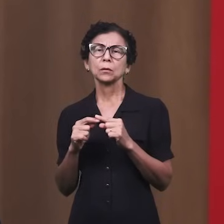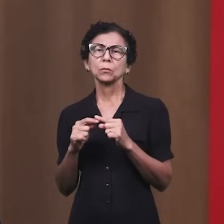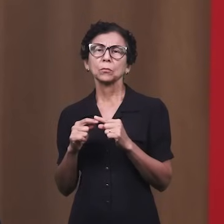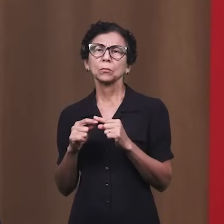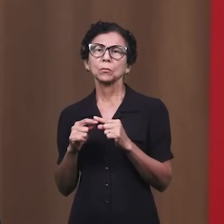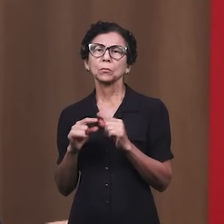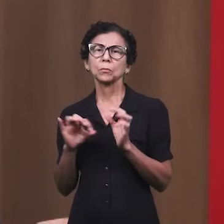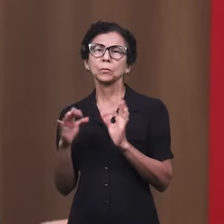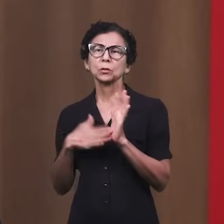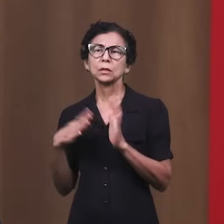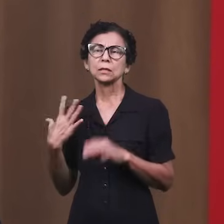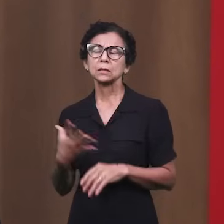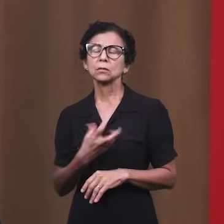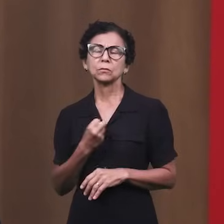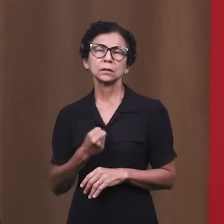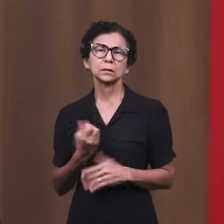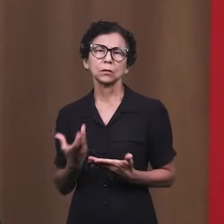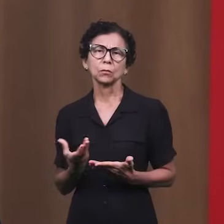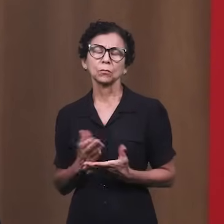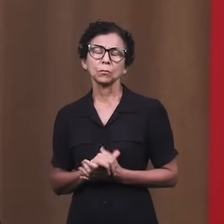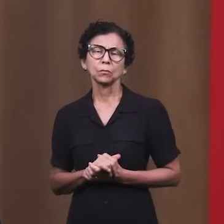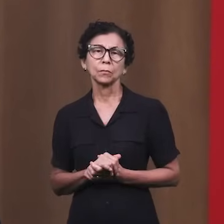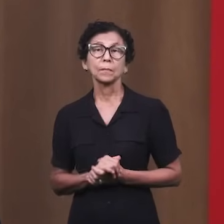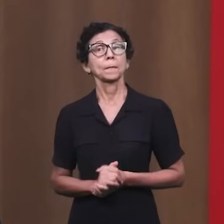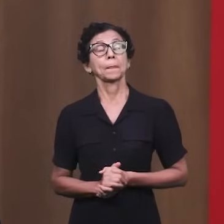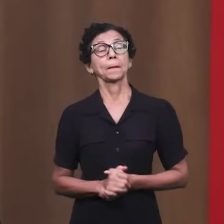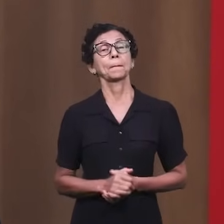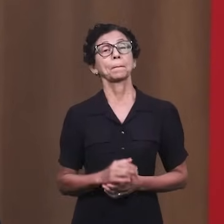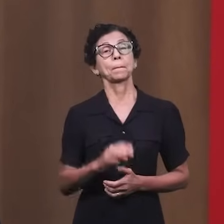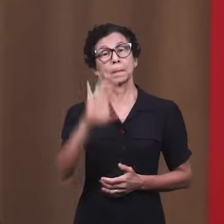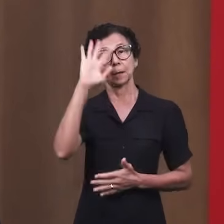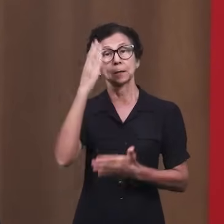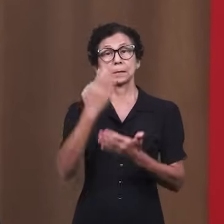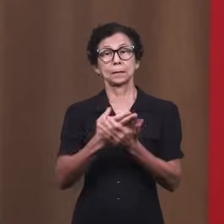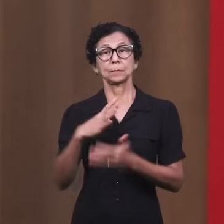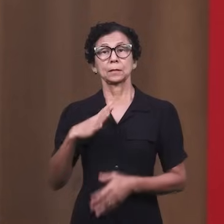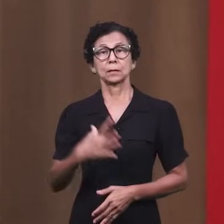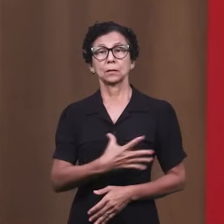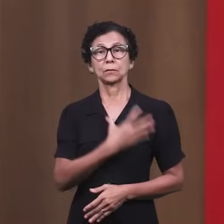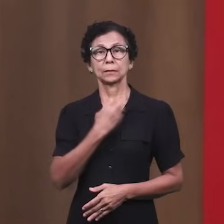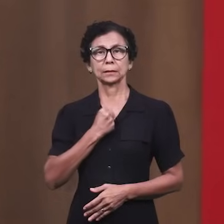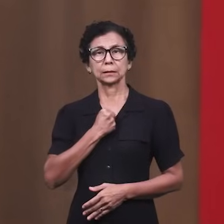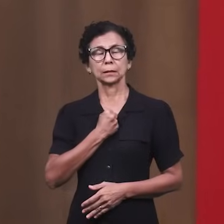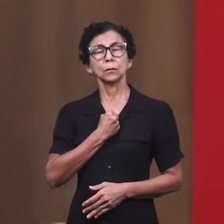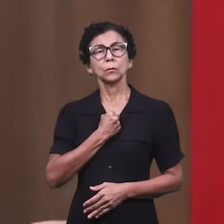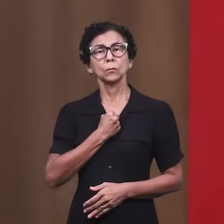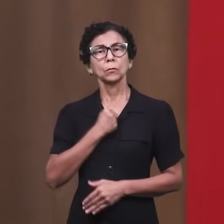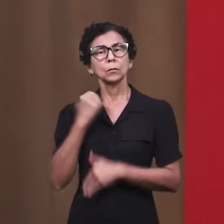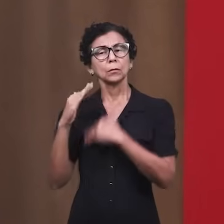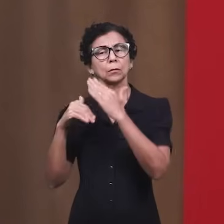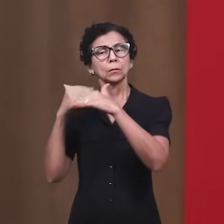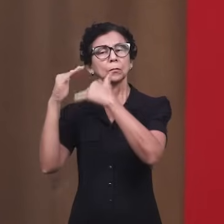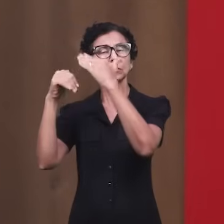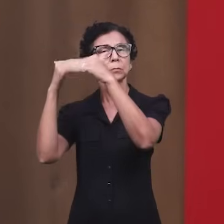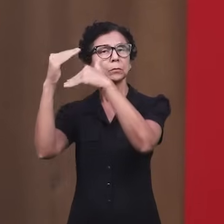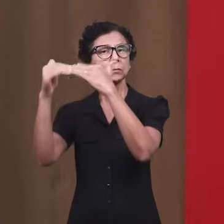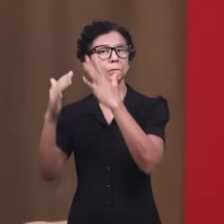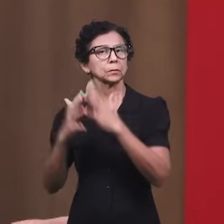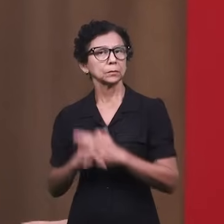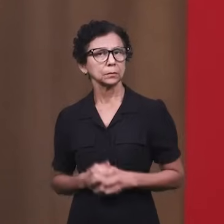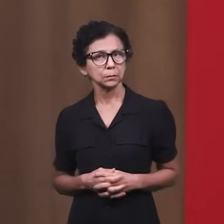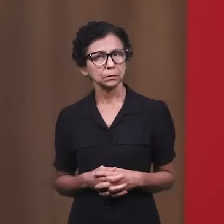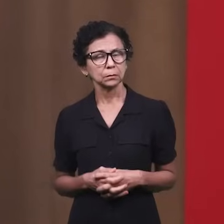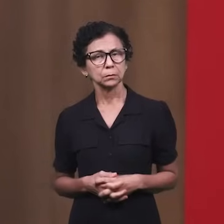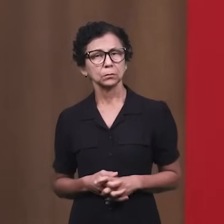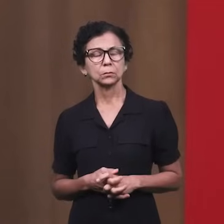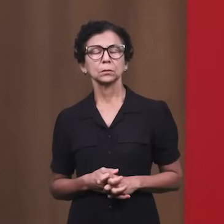salvação nós não cremos que uma vez salvo salvo para sempre Nós cremos que a salvação é uma conquista de diária nós queremos